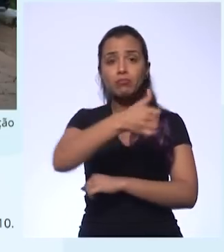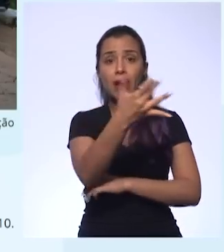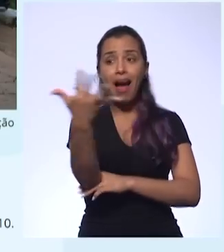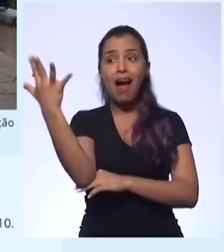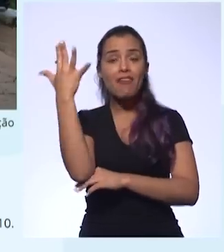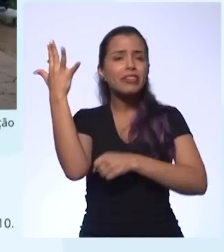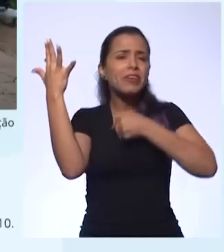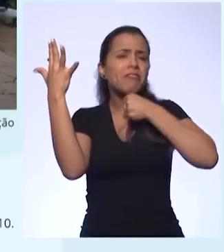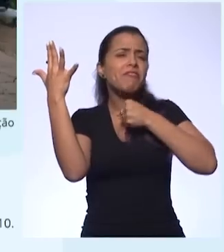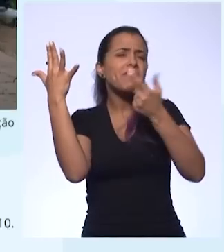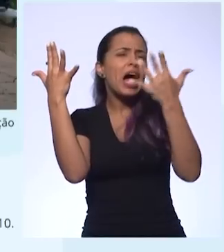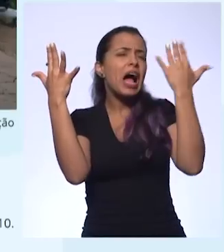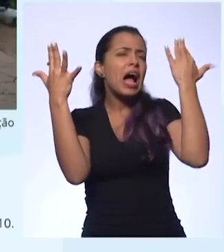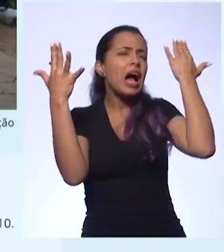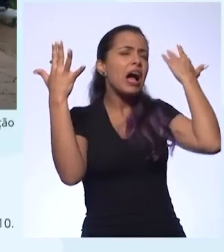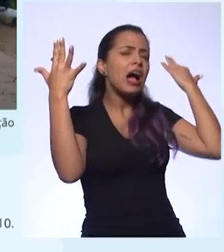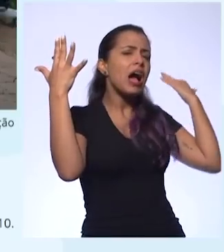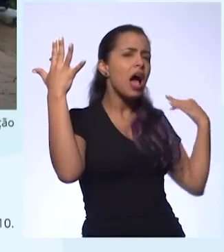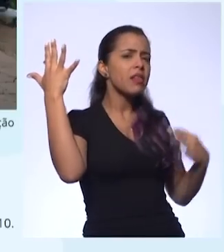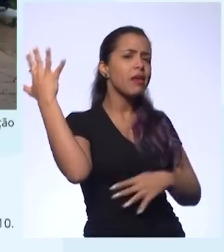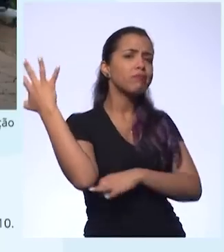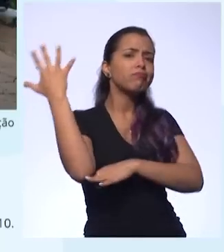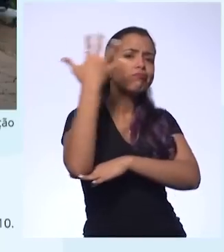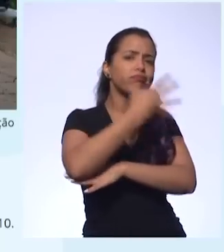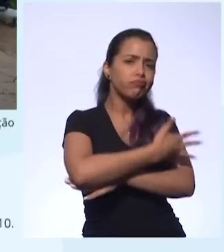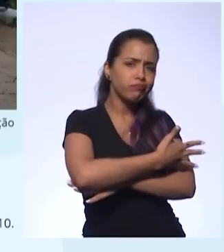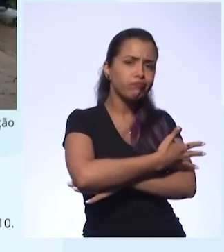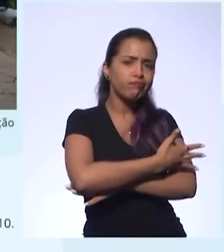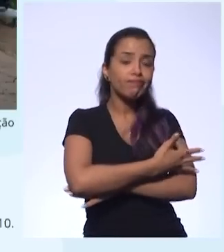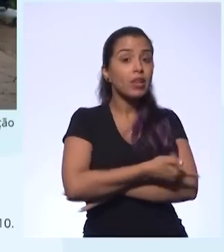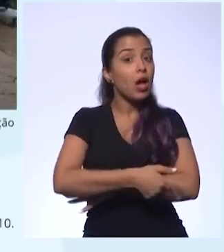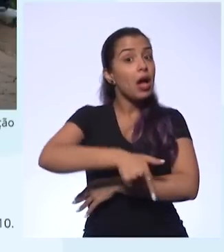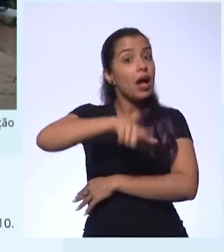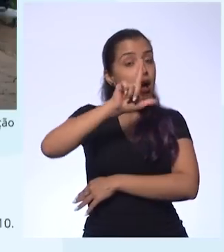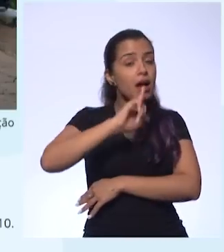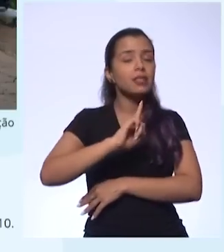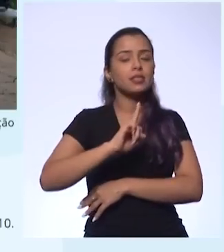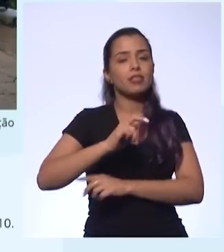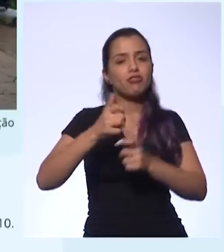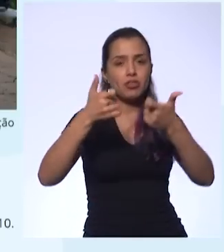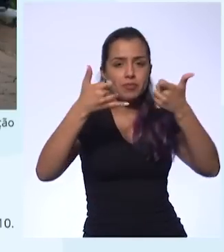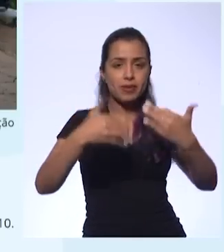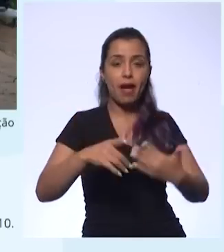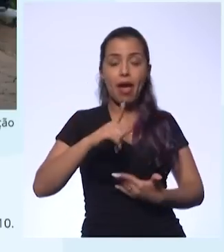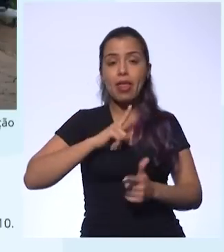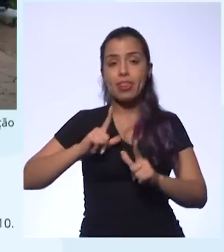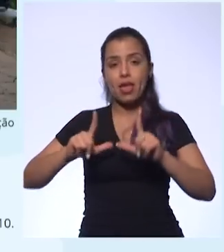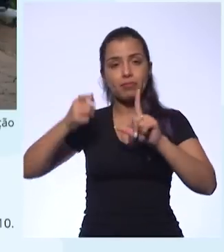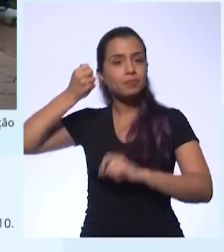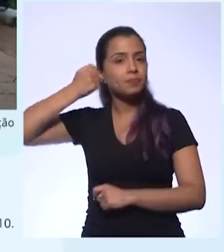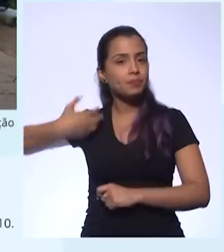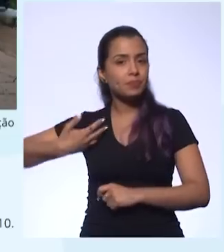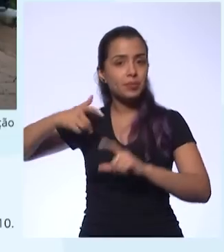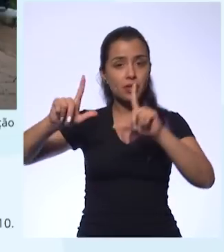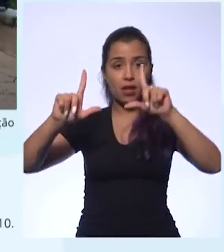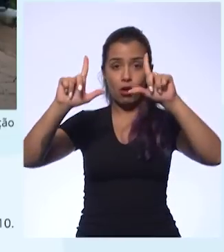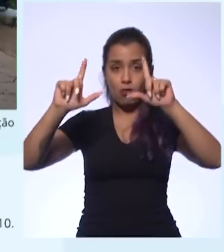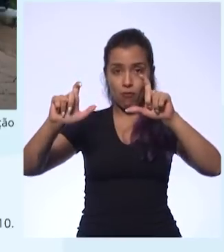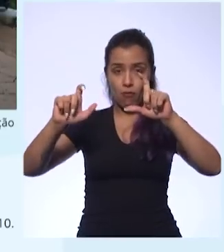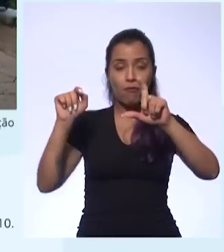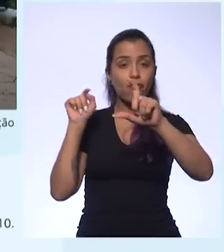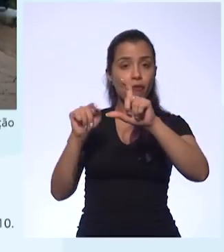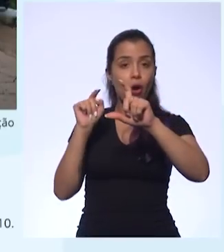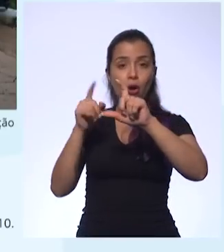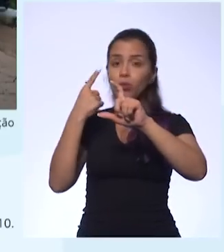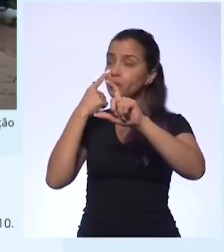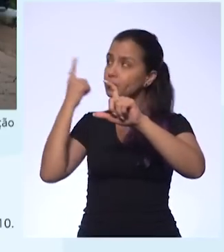Antes de passar para a próxima, para terminar a leitura, a gente tem ali ao lado, gente, a foto. E essa foto aí,